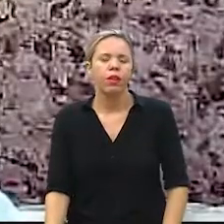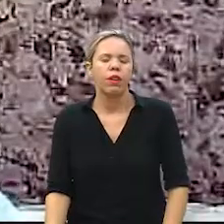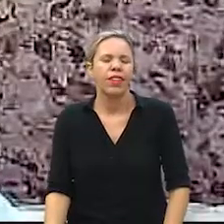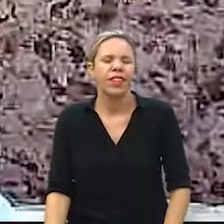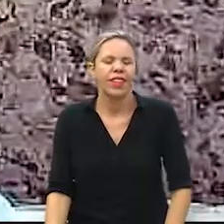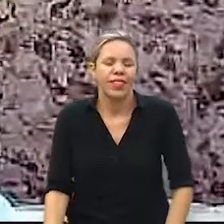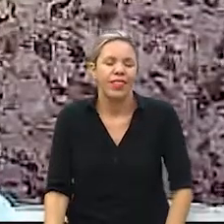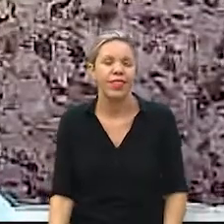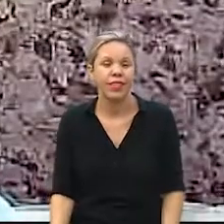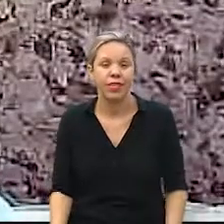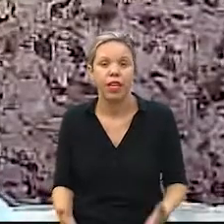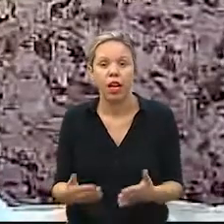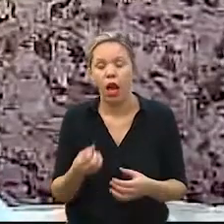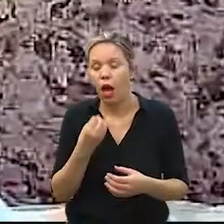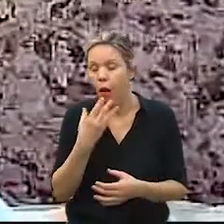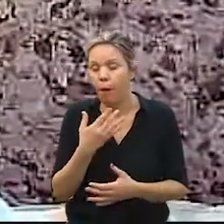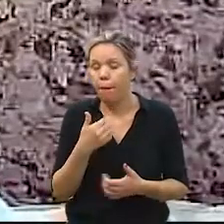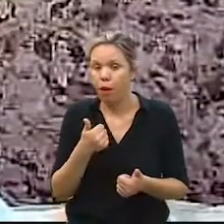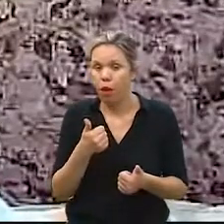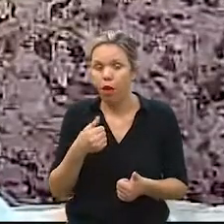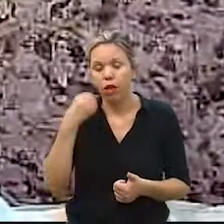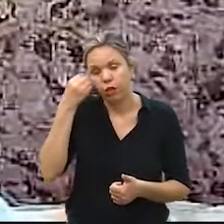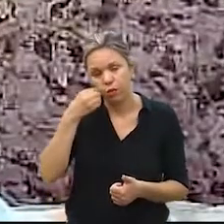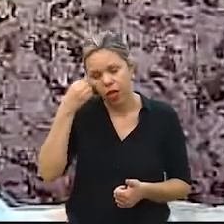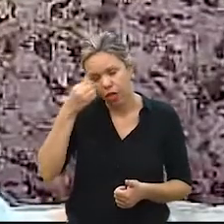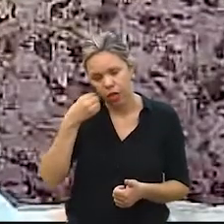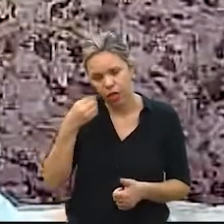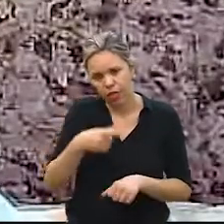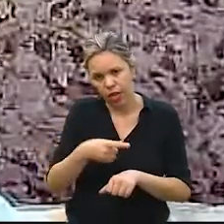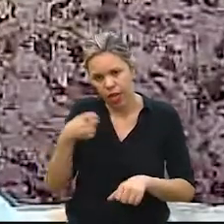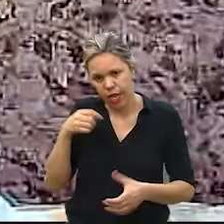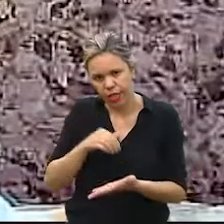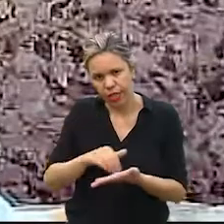Então, graças à lucidez do secretário Tarcísio,